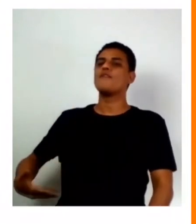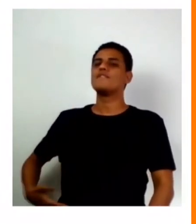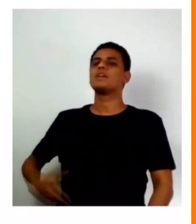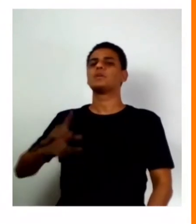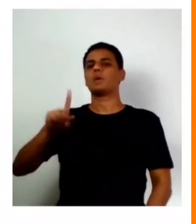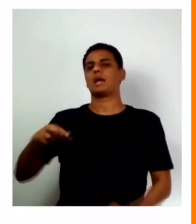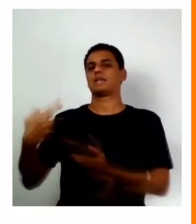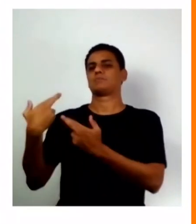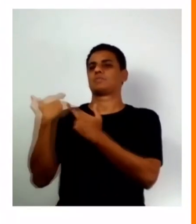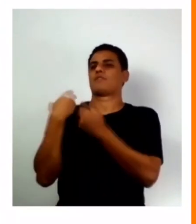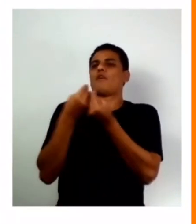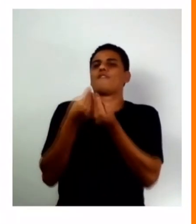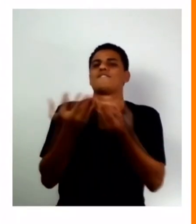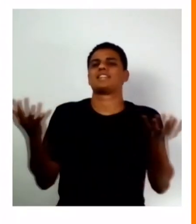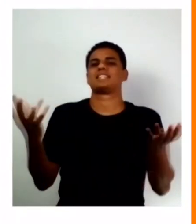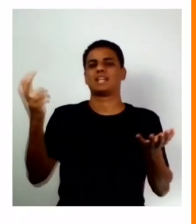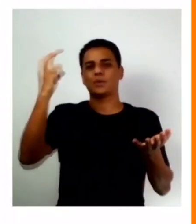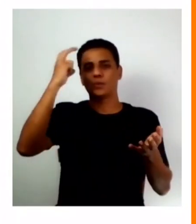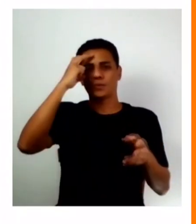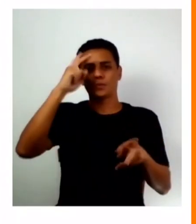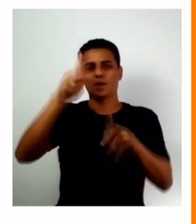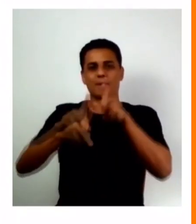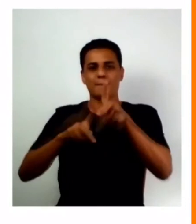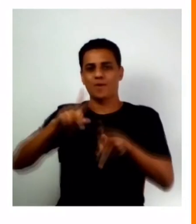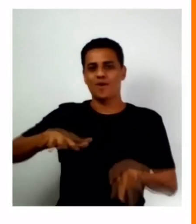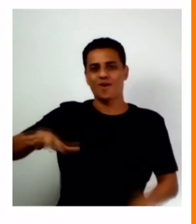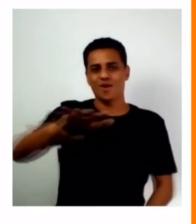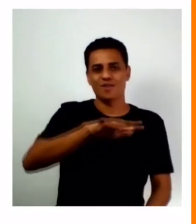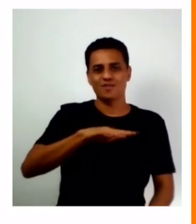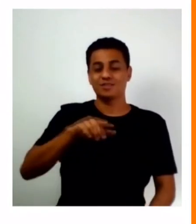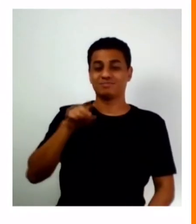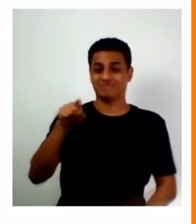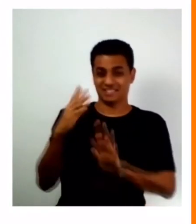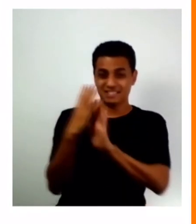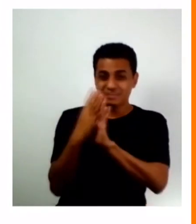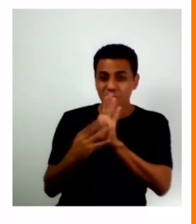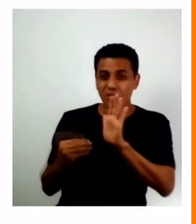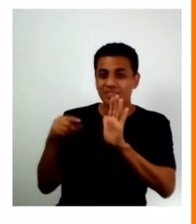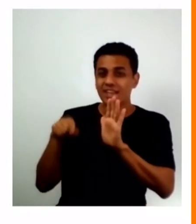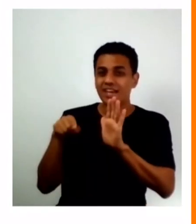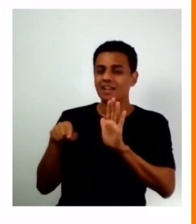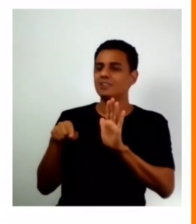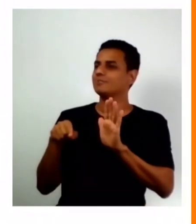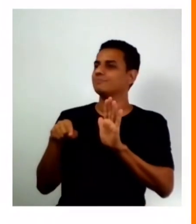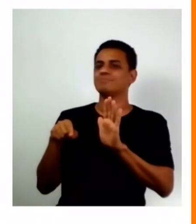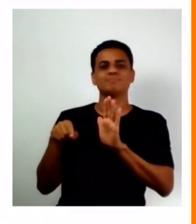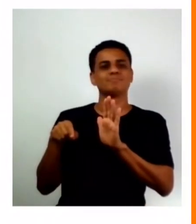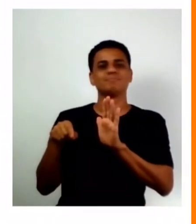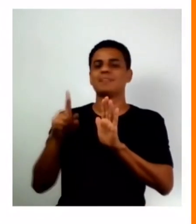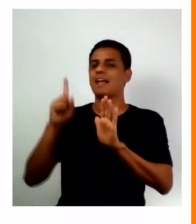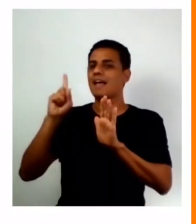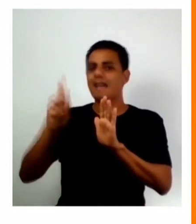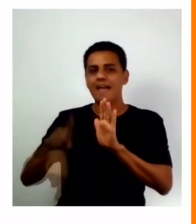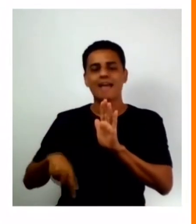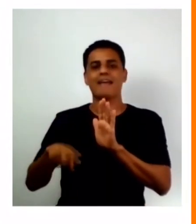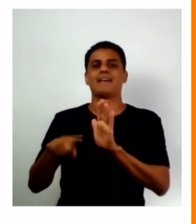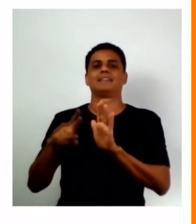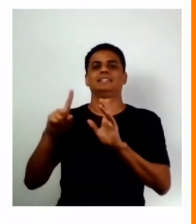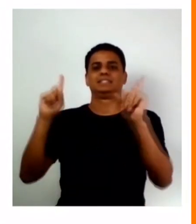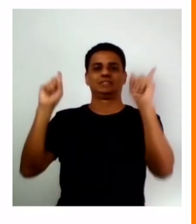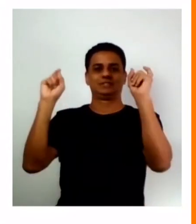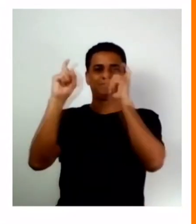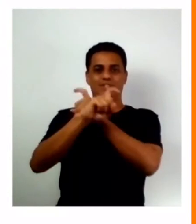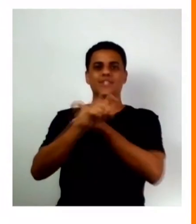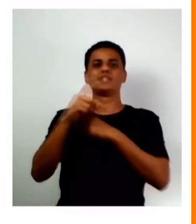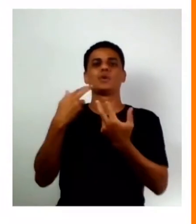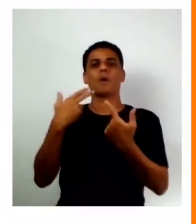Por tanto, é um modelo que eu chamo do complexo do príncipe. O príncipe dá a cultura ao